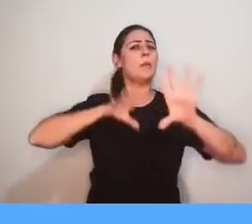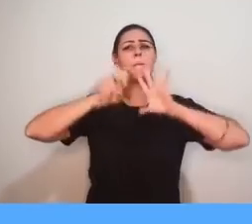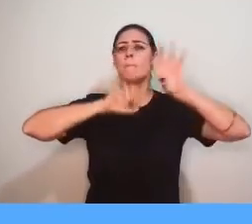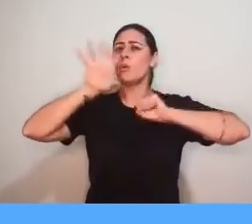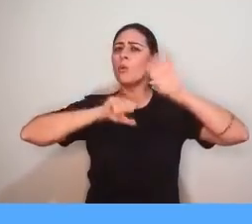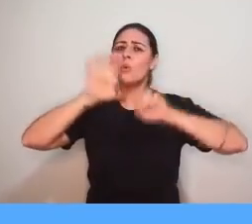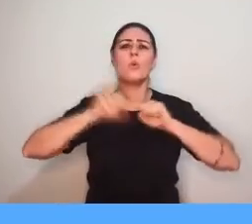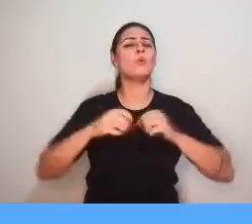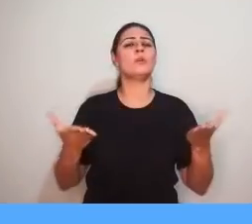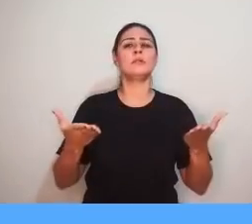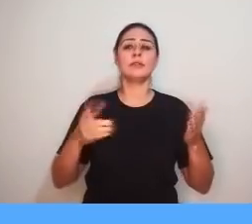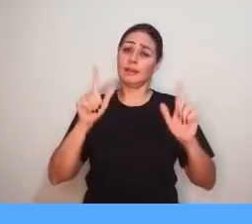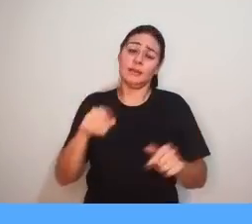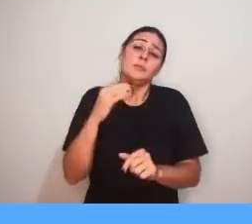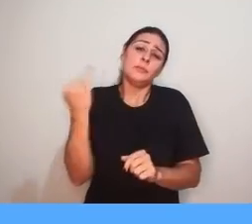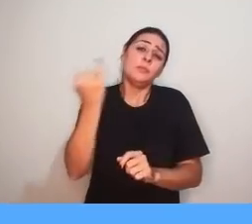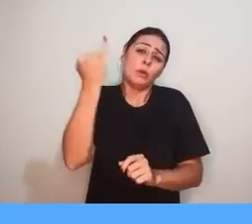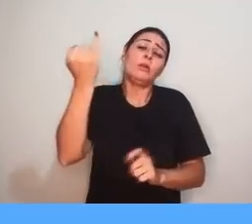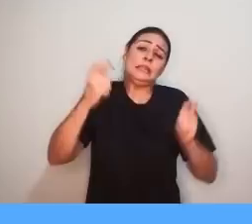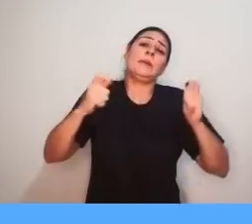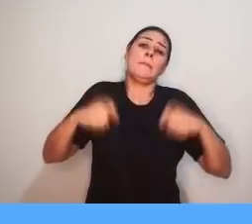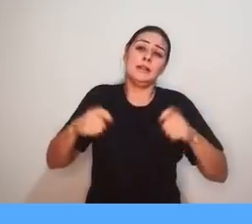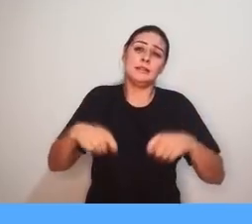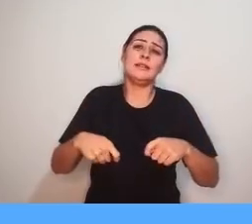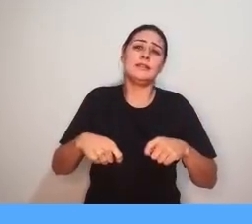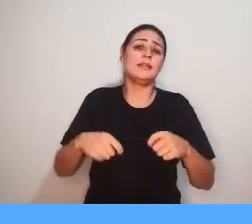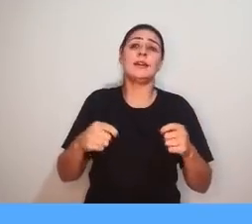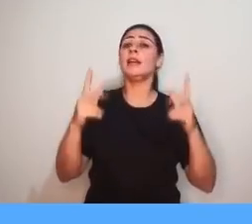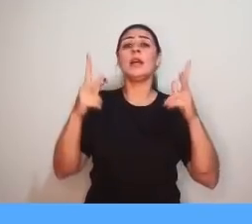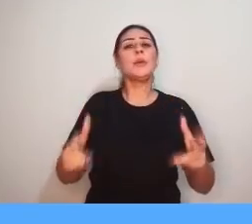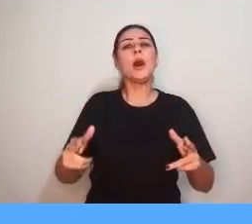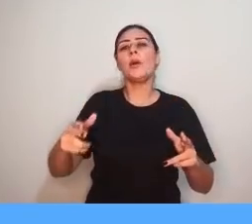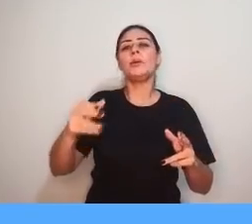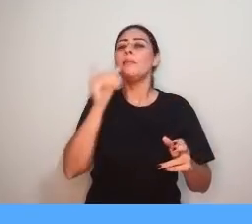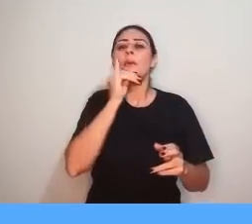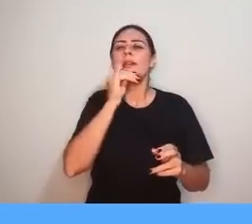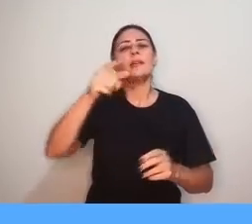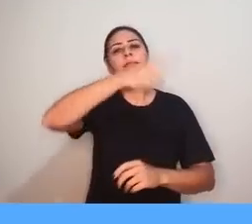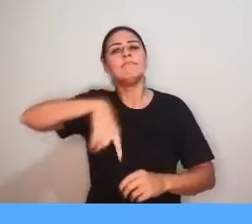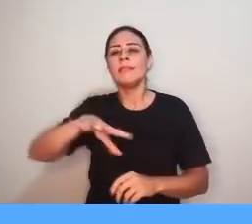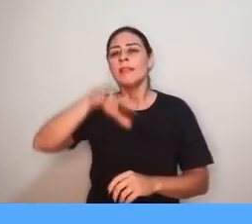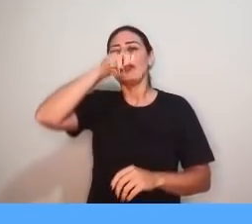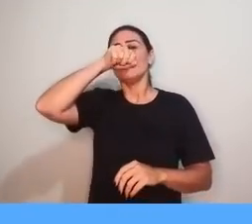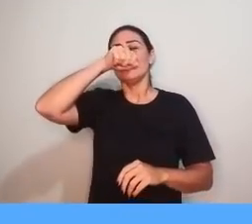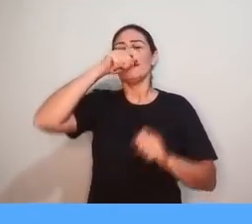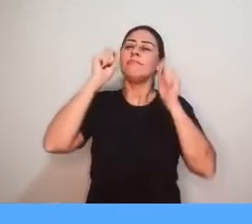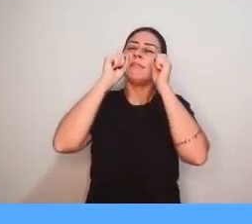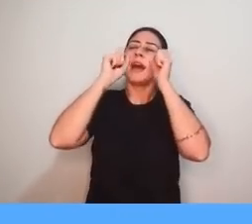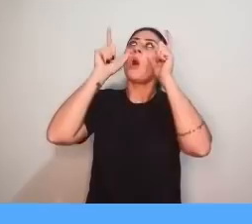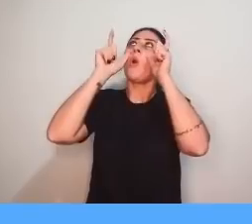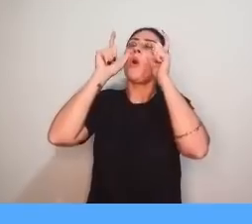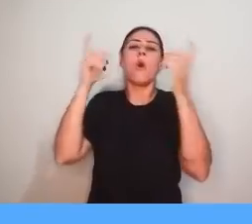permanente. E a atualização permanente ela é tão necessária para a nossa prática quanto é a gente respirar, a